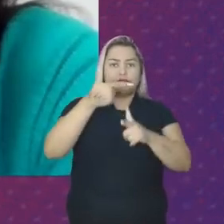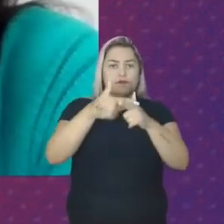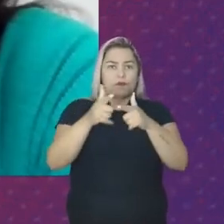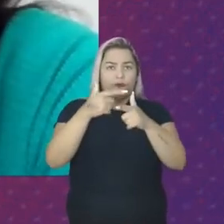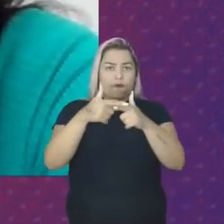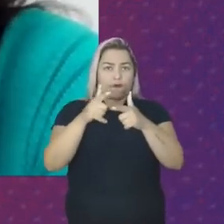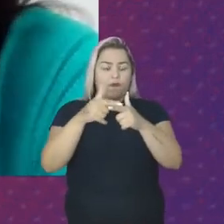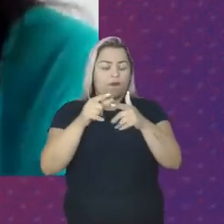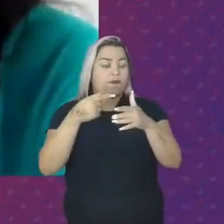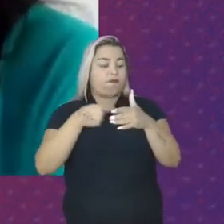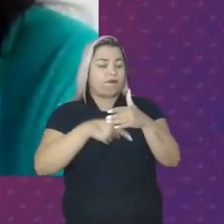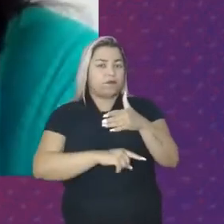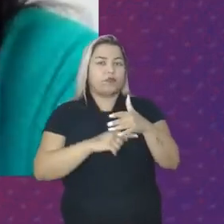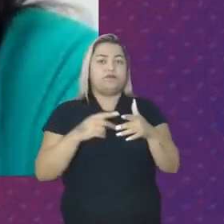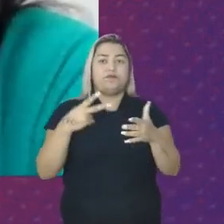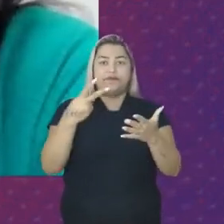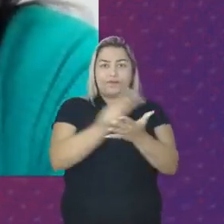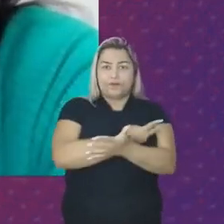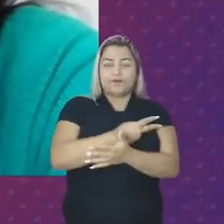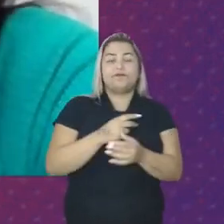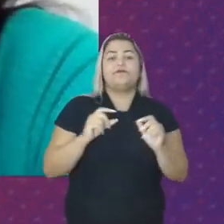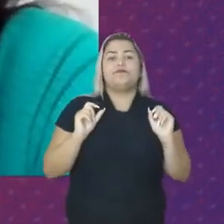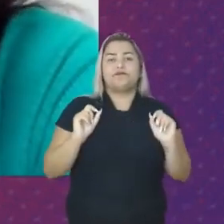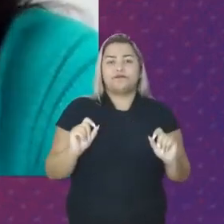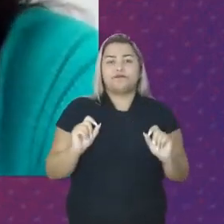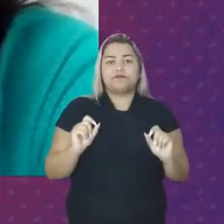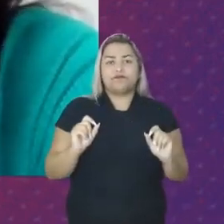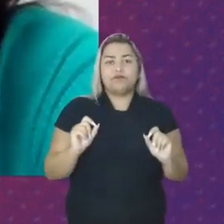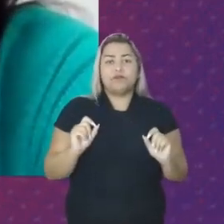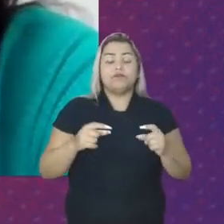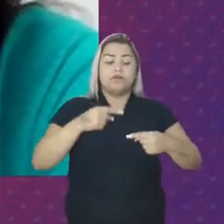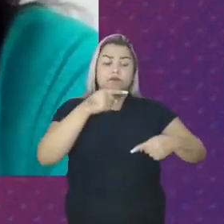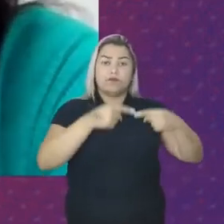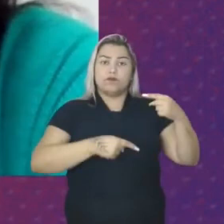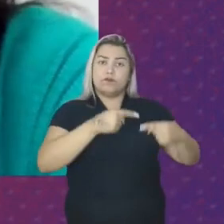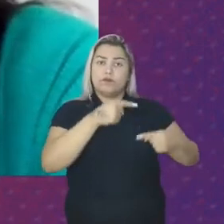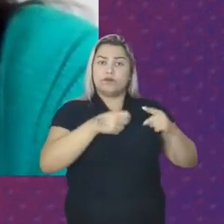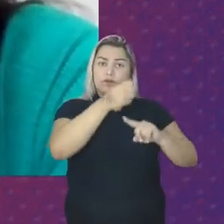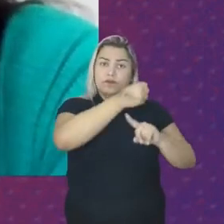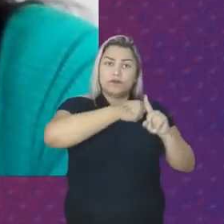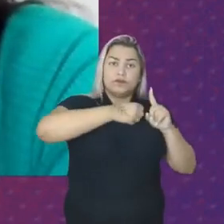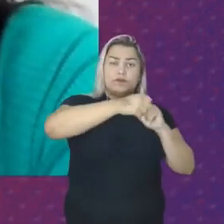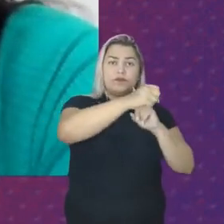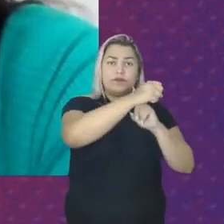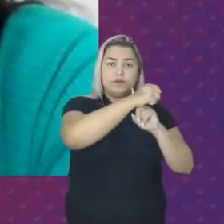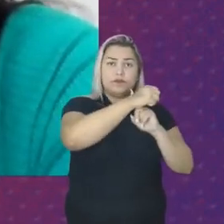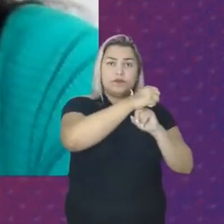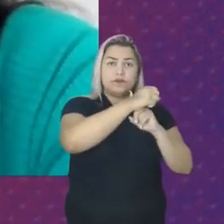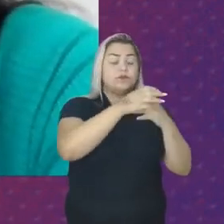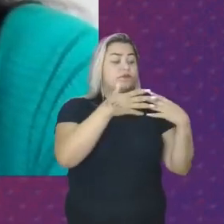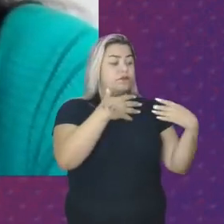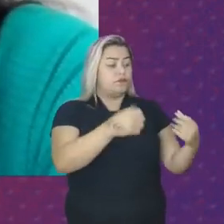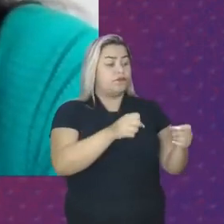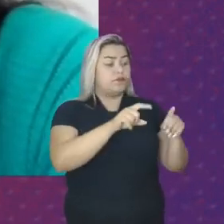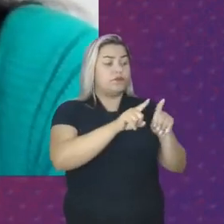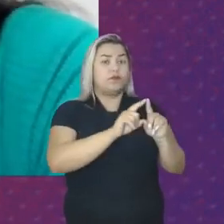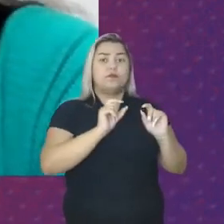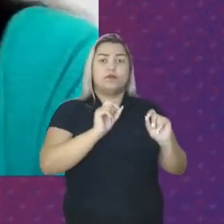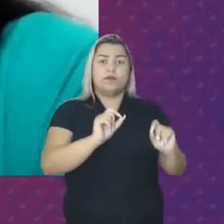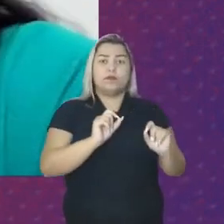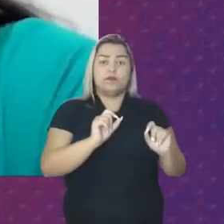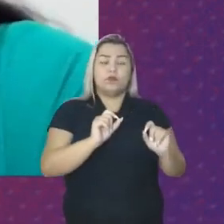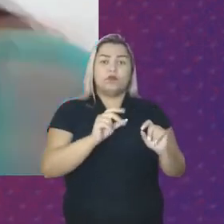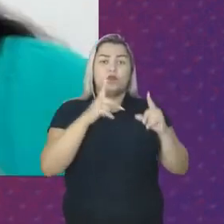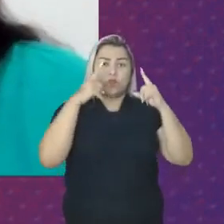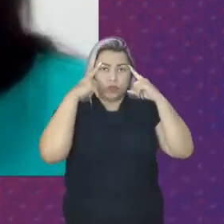problemas internos e também funcionava como canal de diálogo com a sociedade e recebia os relatos de